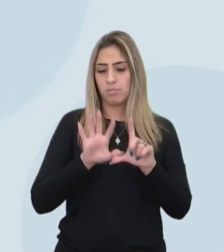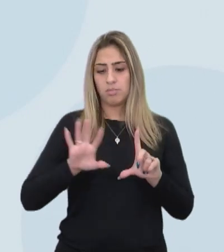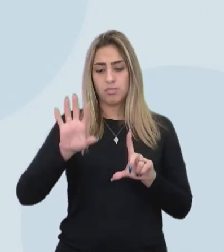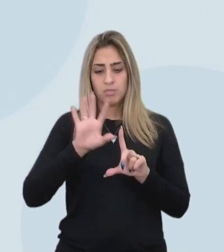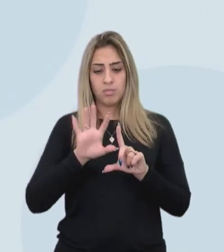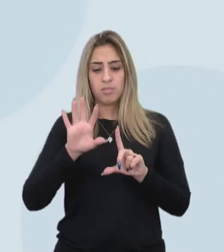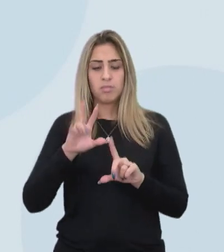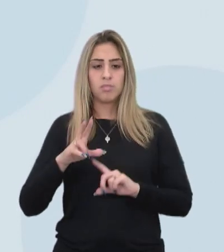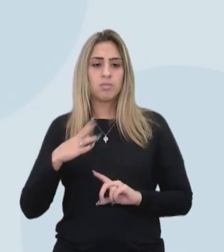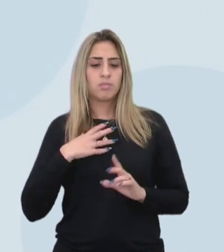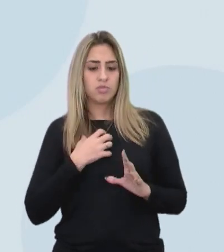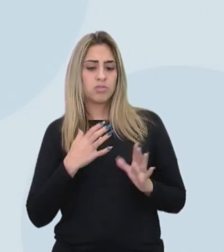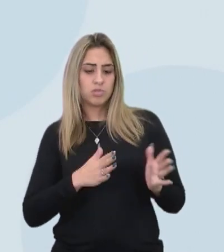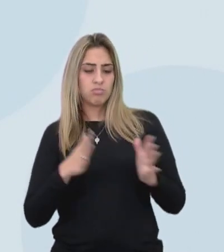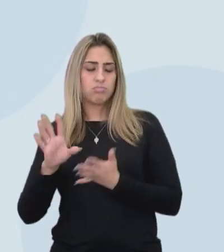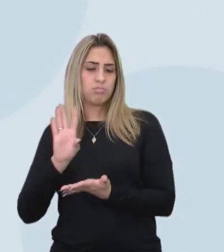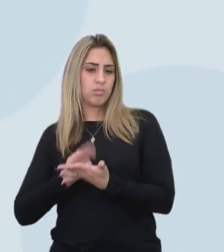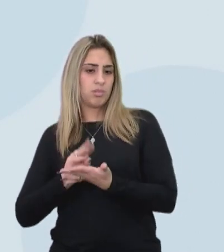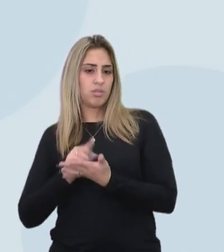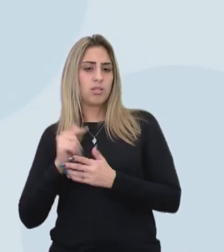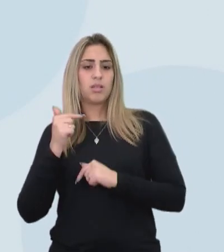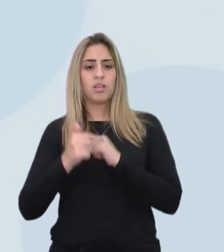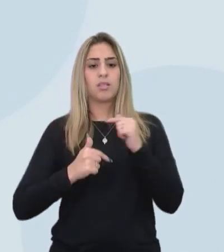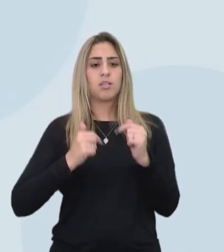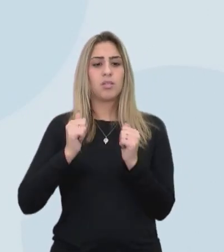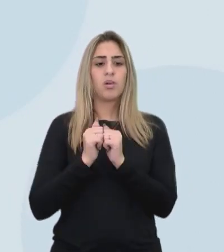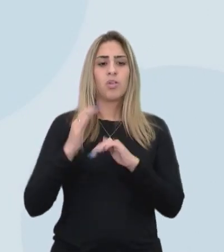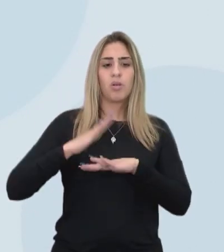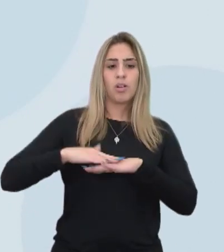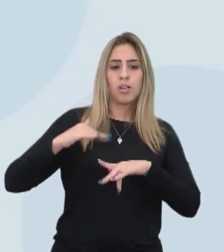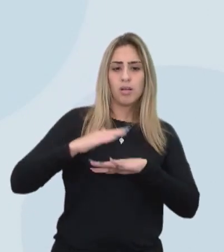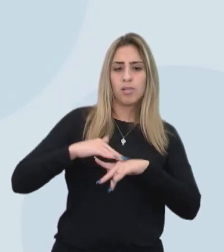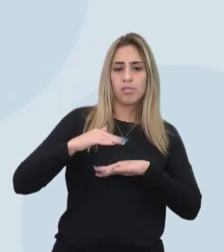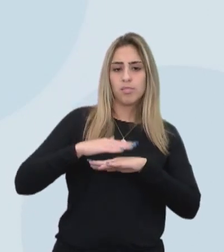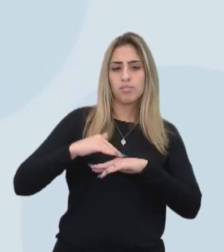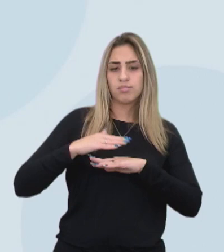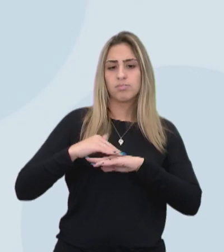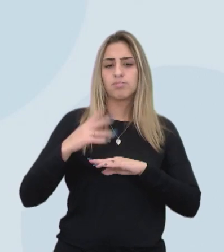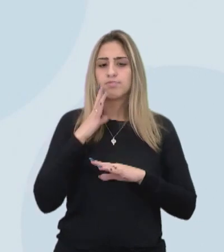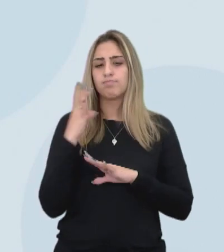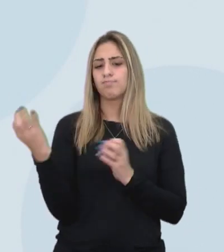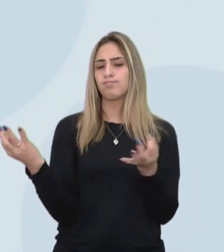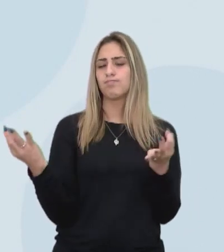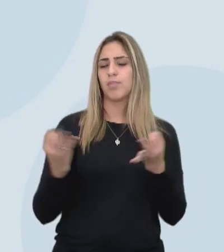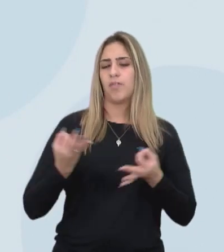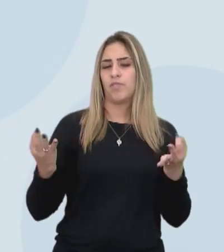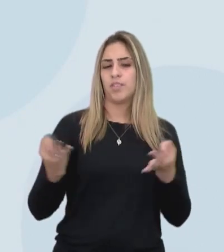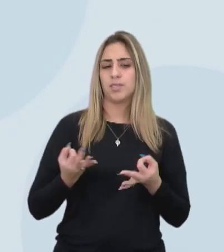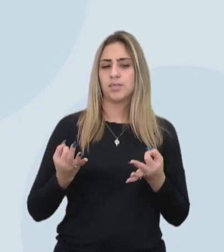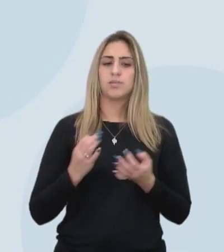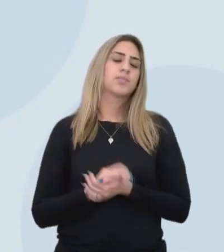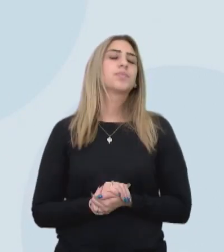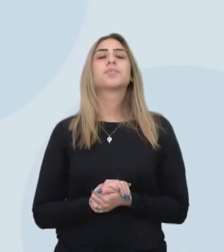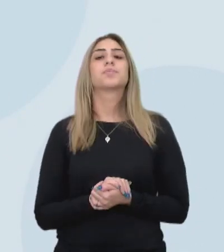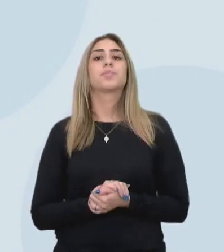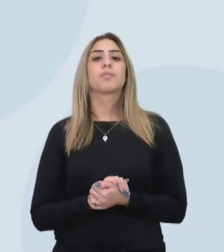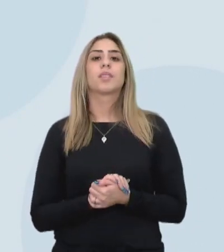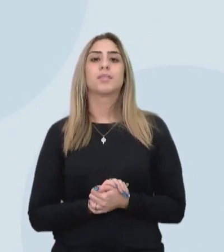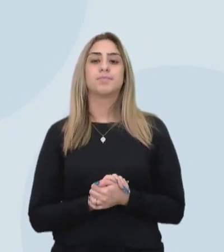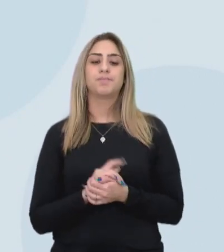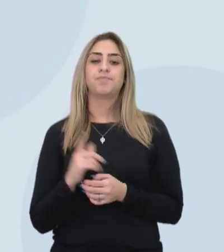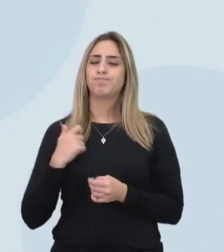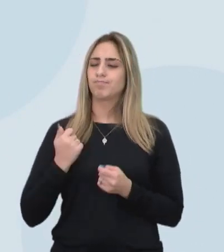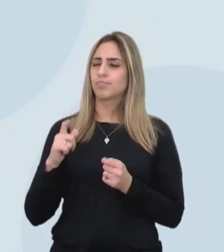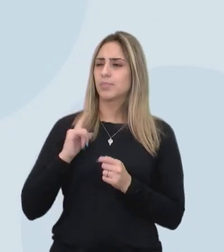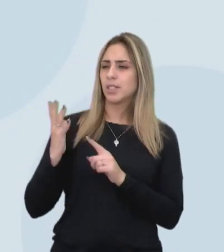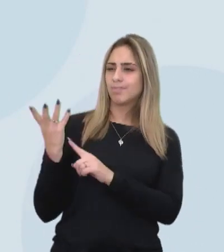e partes gravadas recebidos. Trabalhar com carinho, destreza e perfeição. Demanda ali um perfeccionismo, né?